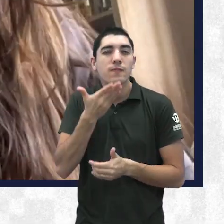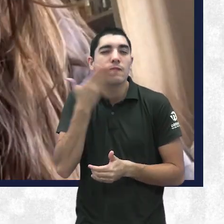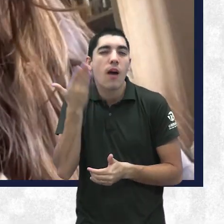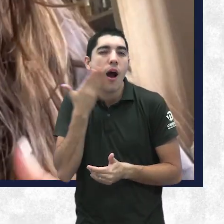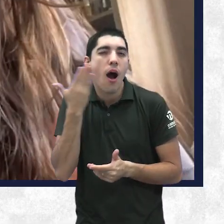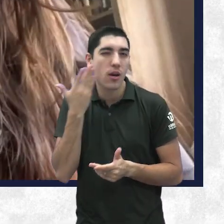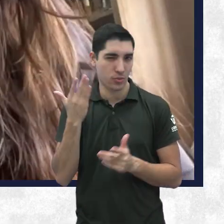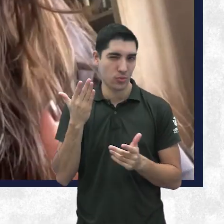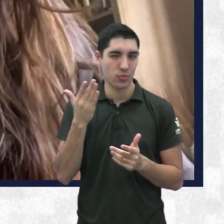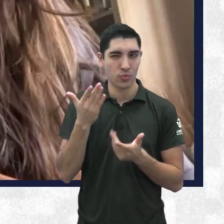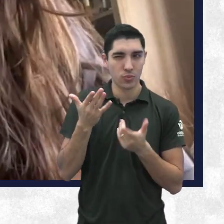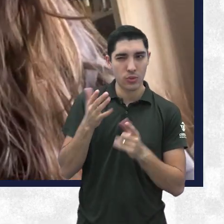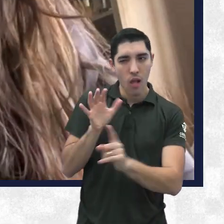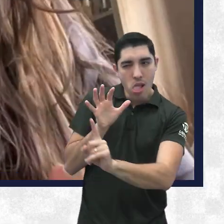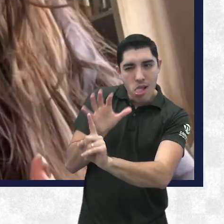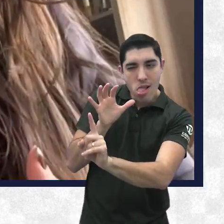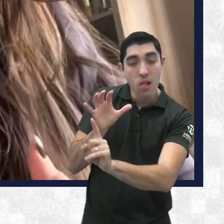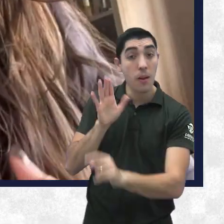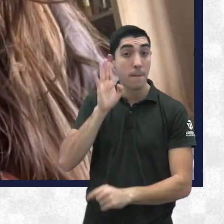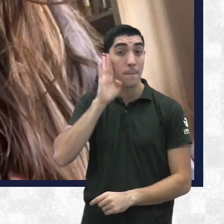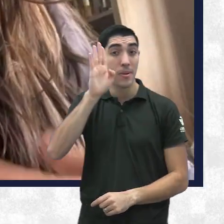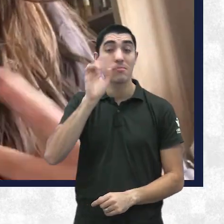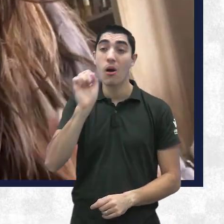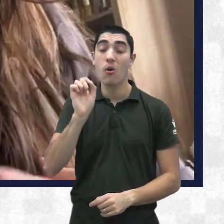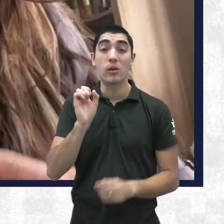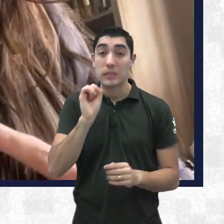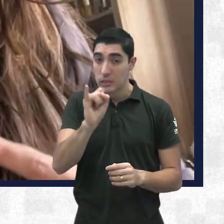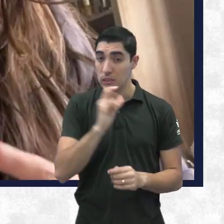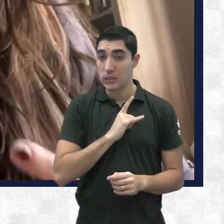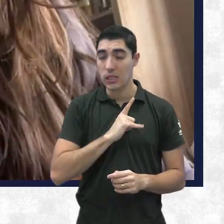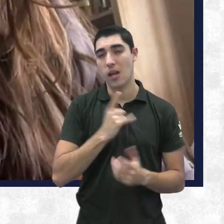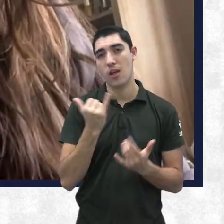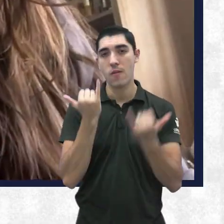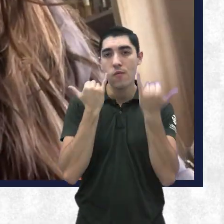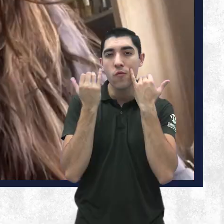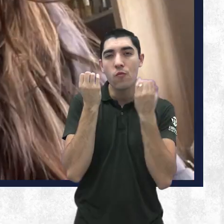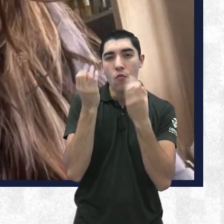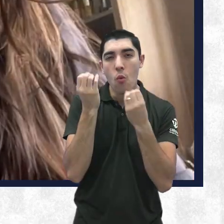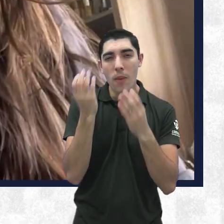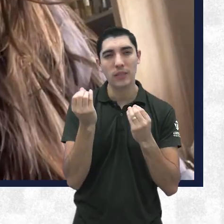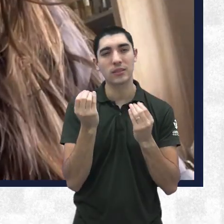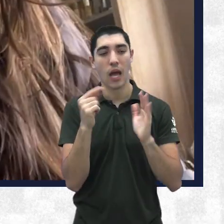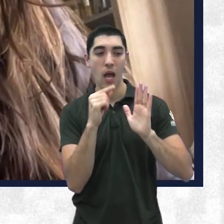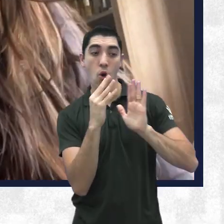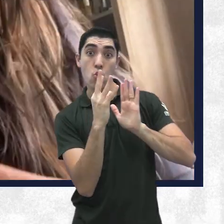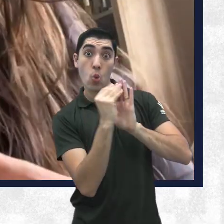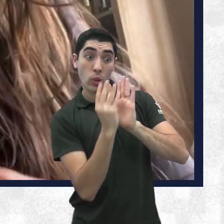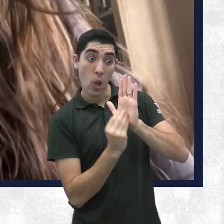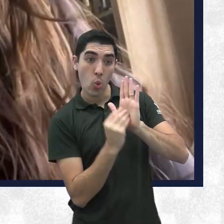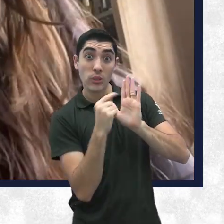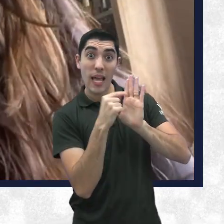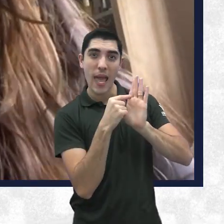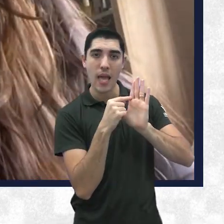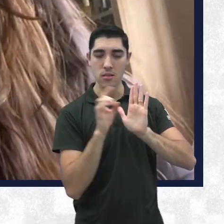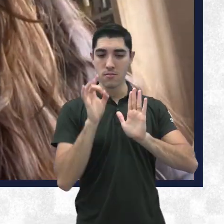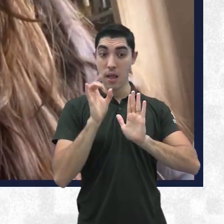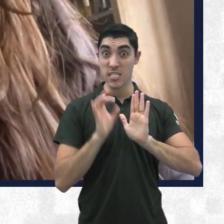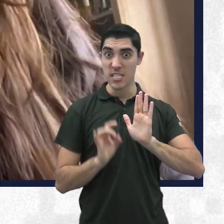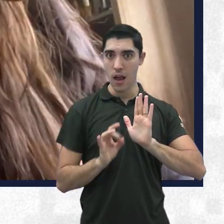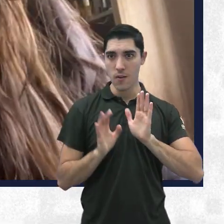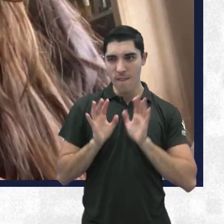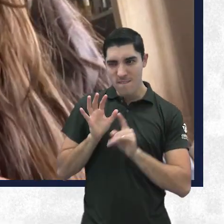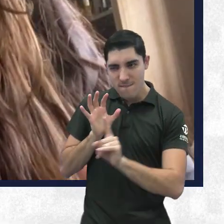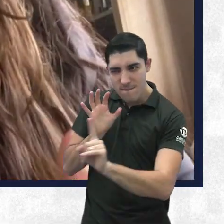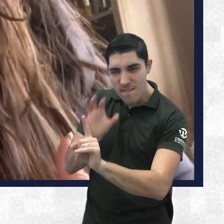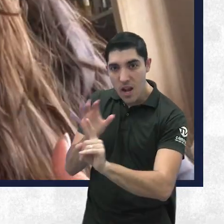vulneráveis, principalmente por conteúdos, né? São influenciados por conteúdos elaborados justamente para